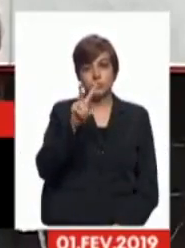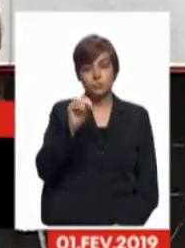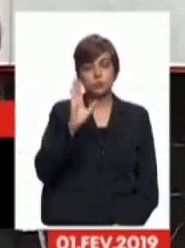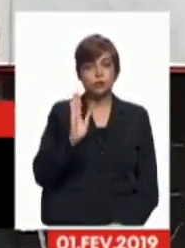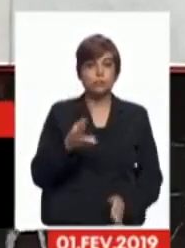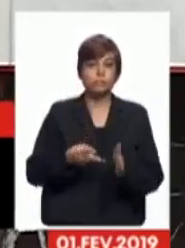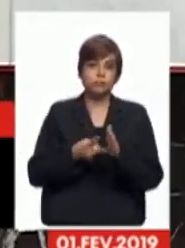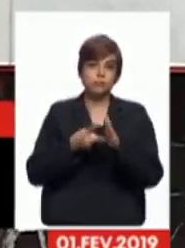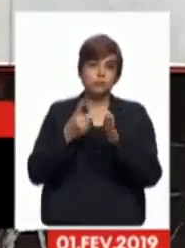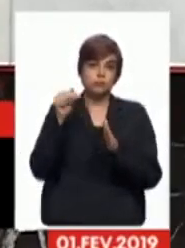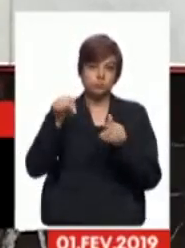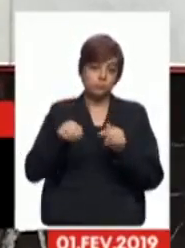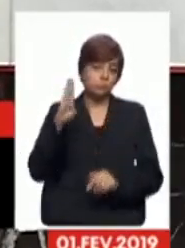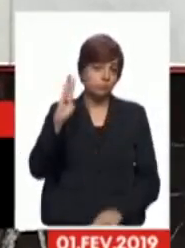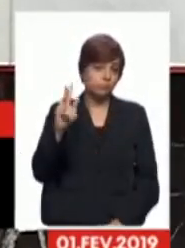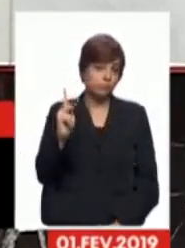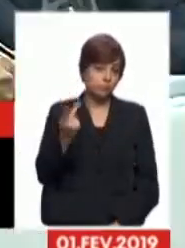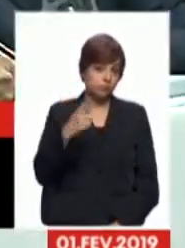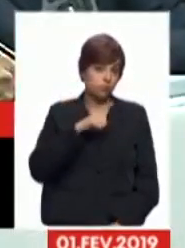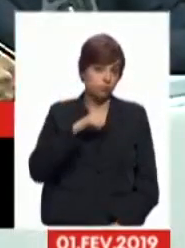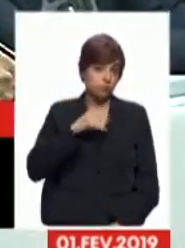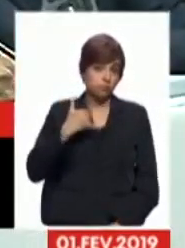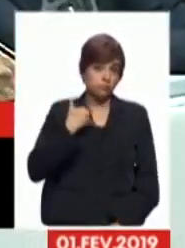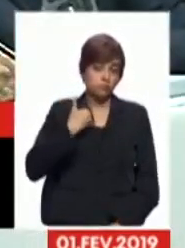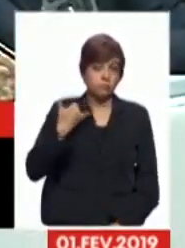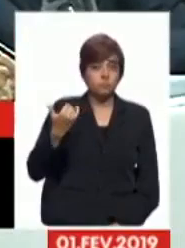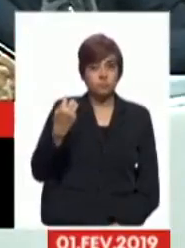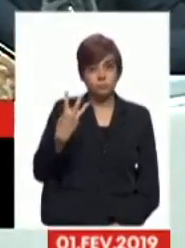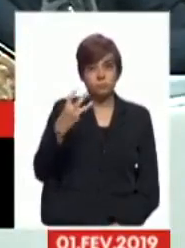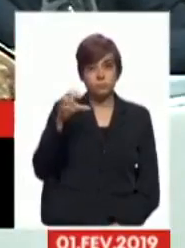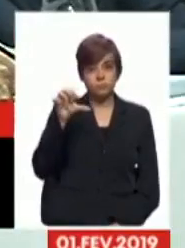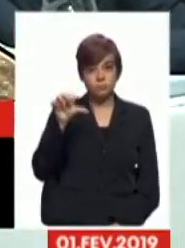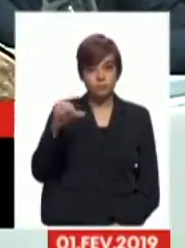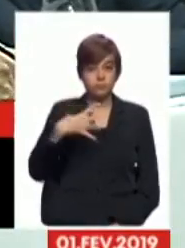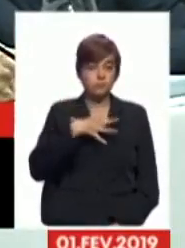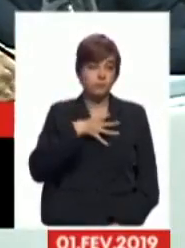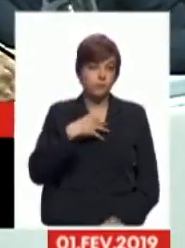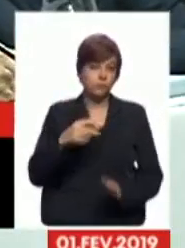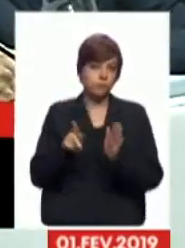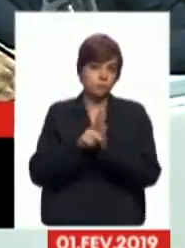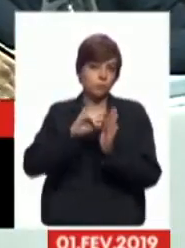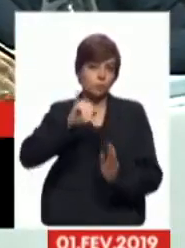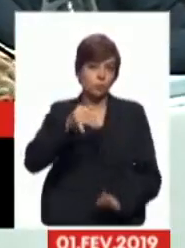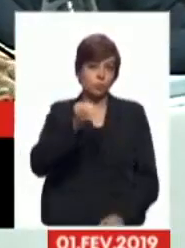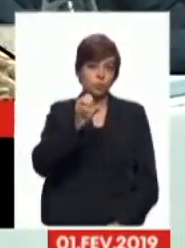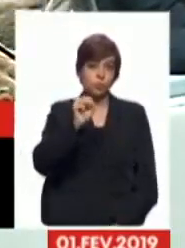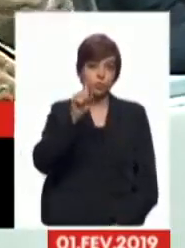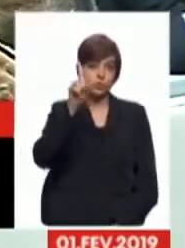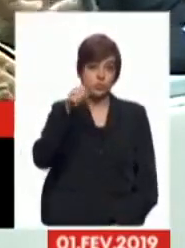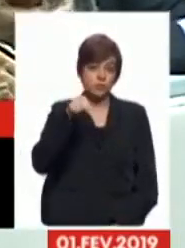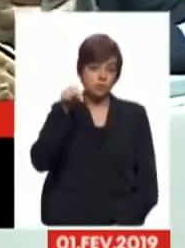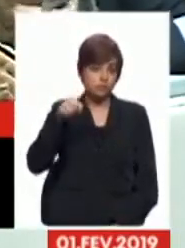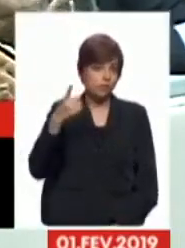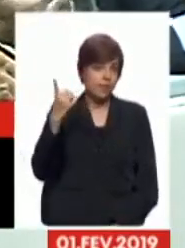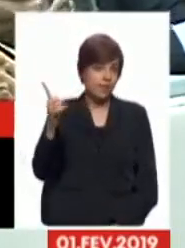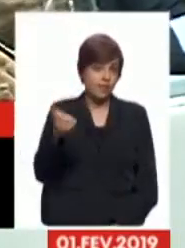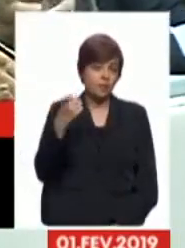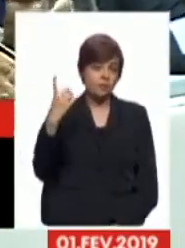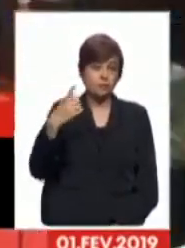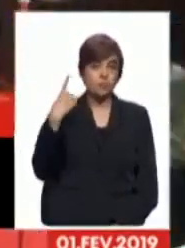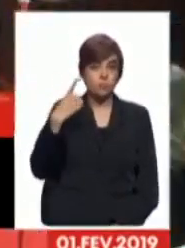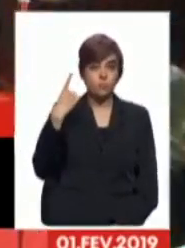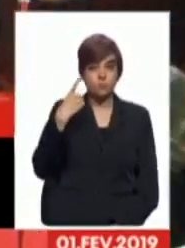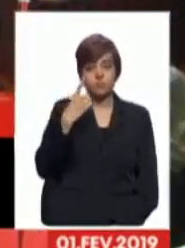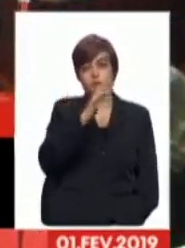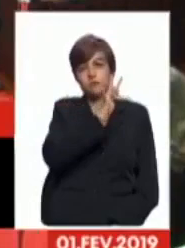Ele, que é de Belo Horizonte, tem 39 Marques anos e é filho Carvalho de José Mito Santana de Vasconcelos Moreira, ex-deputado federal e estadual,